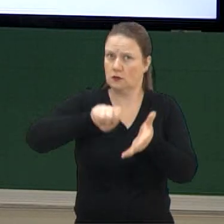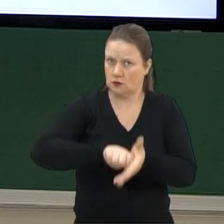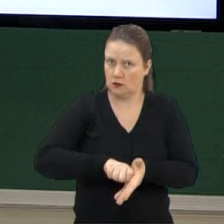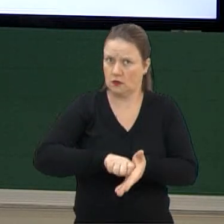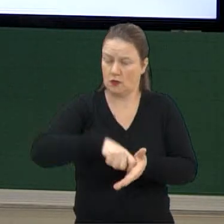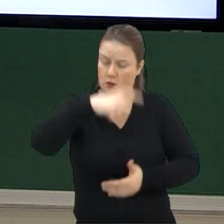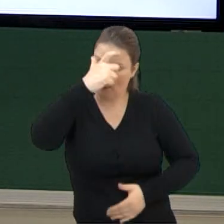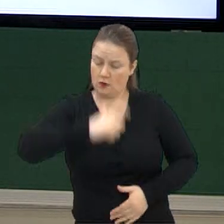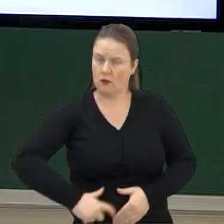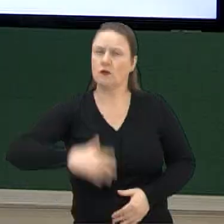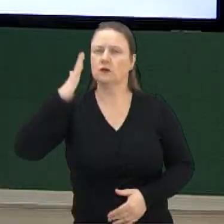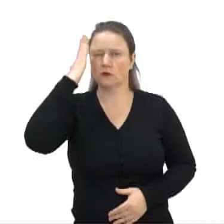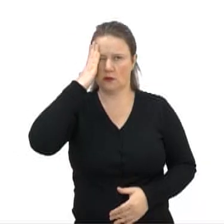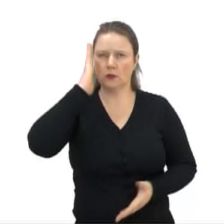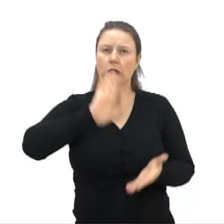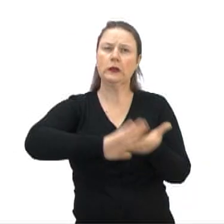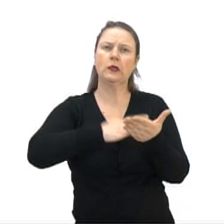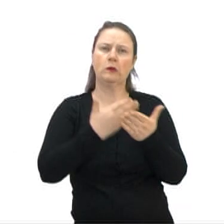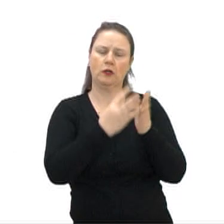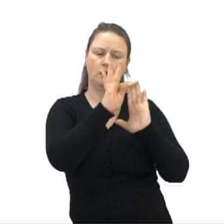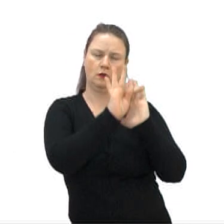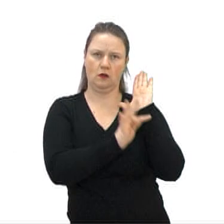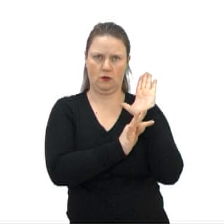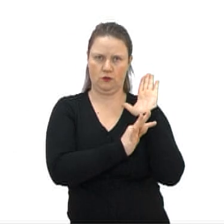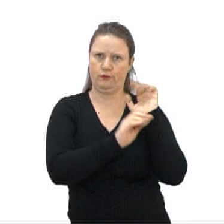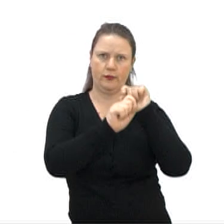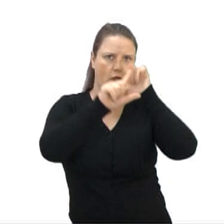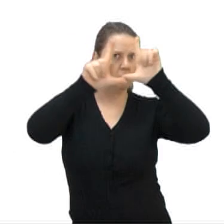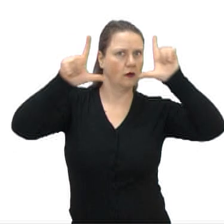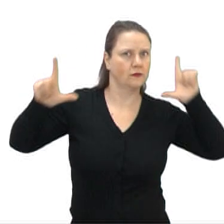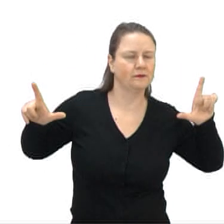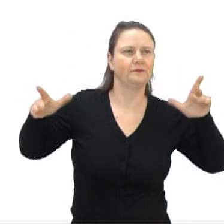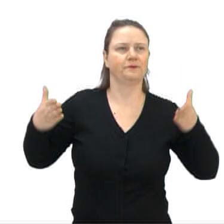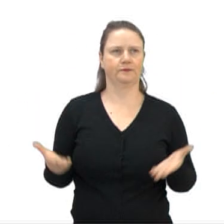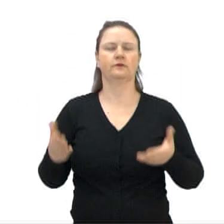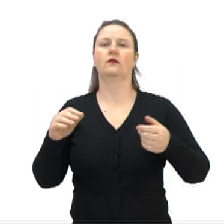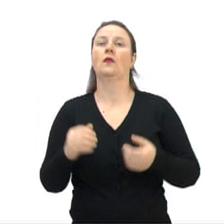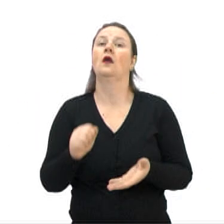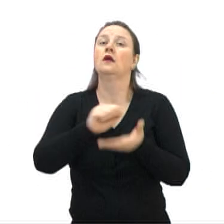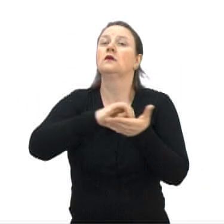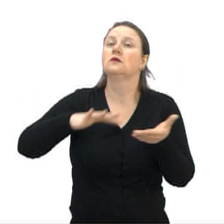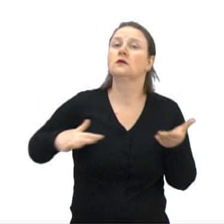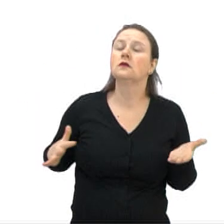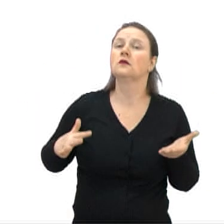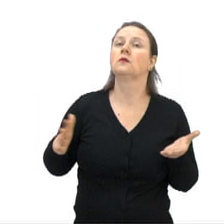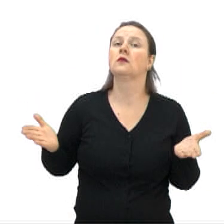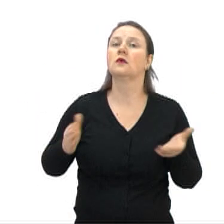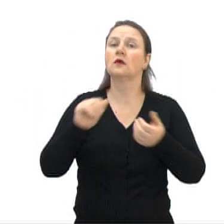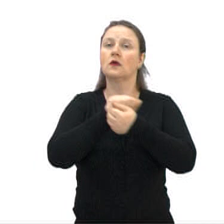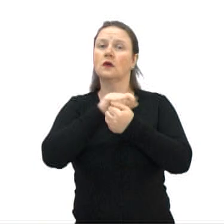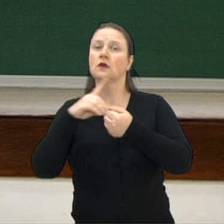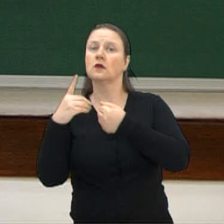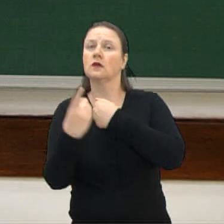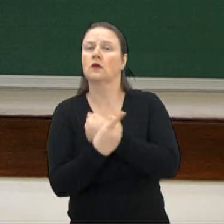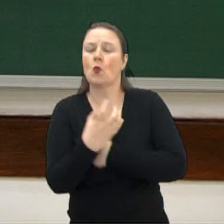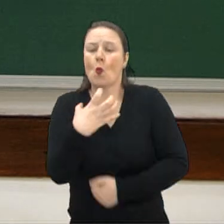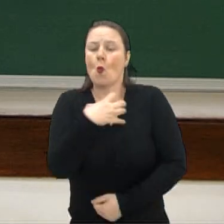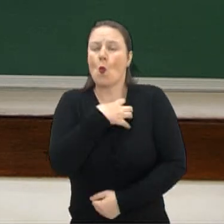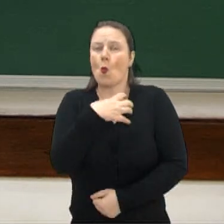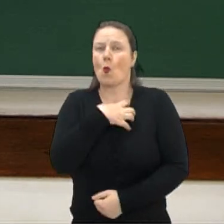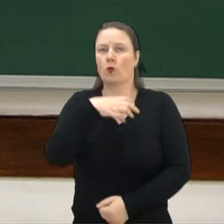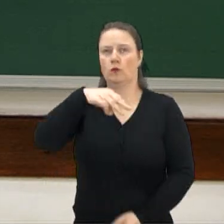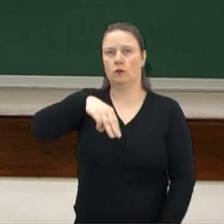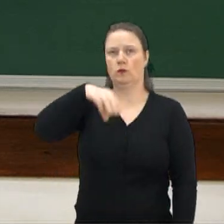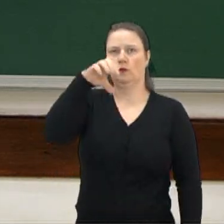Na atividade 6, nós vamos ler novamente o texto e retirar os advérbios de modo. Em uma das aulas eu disse